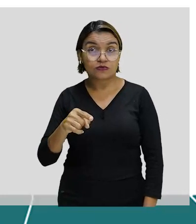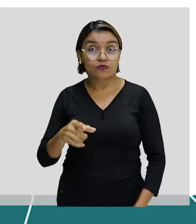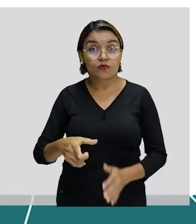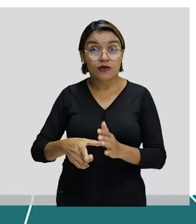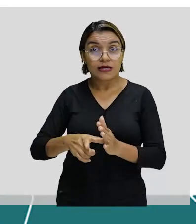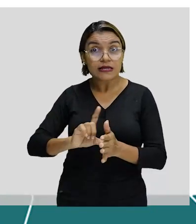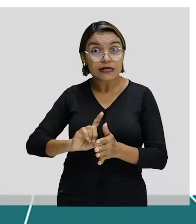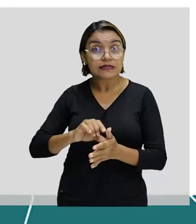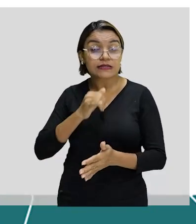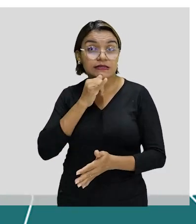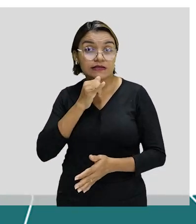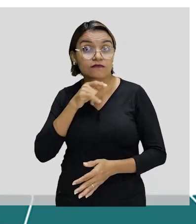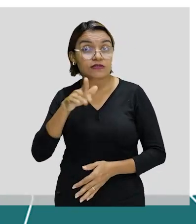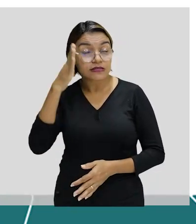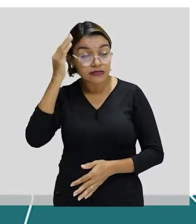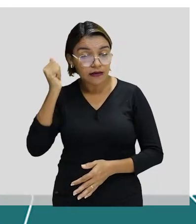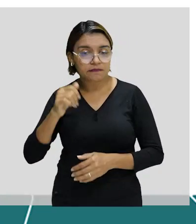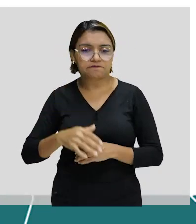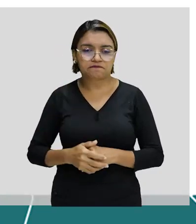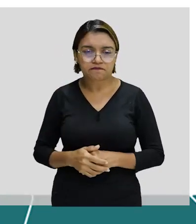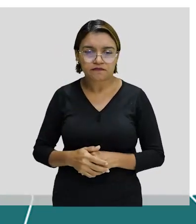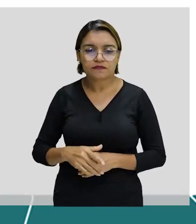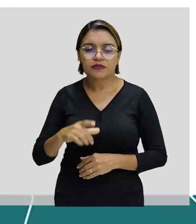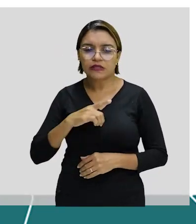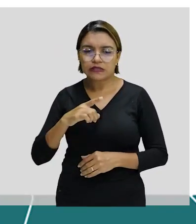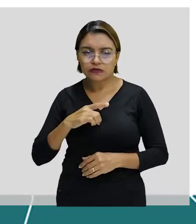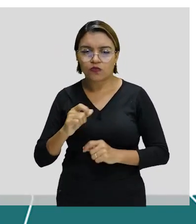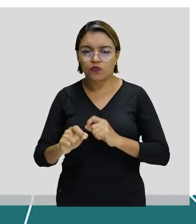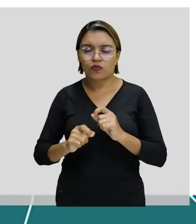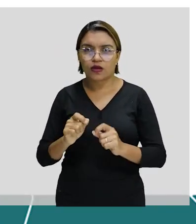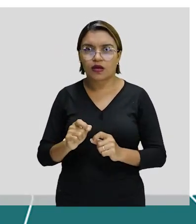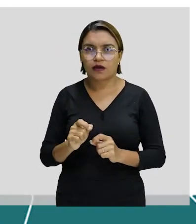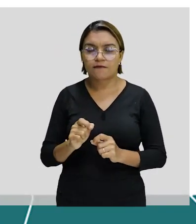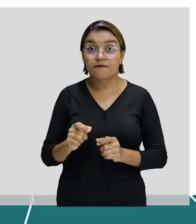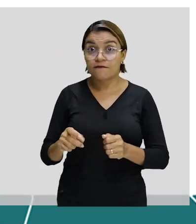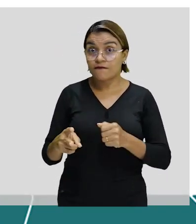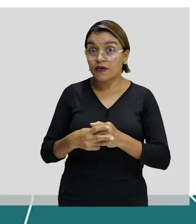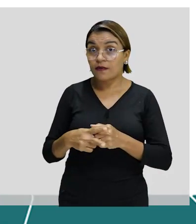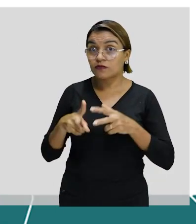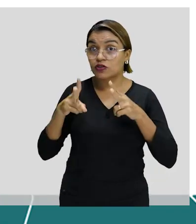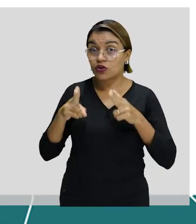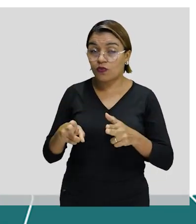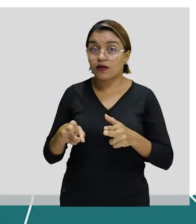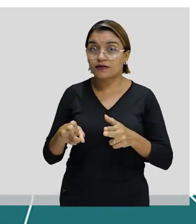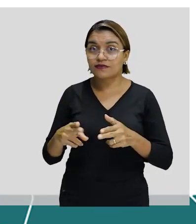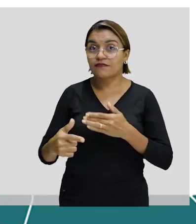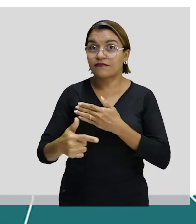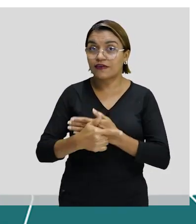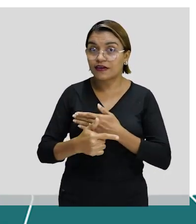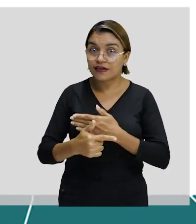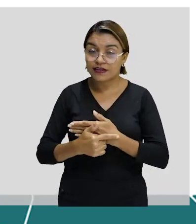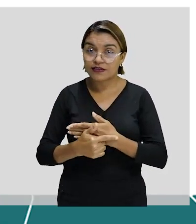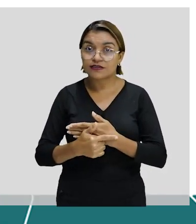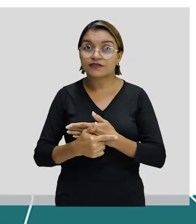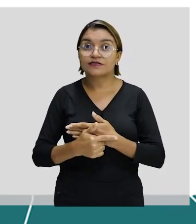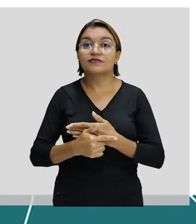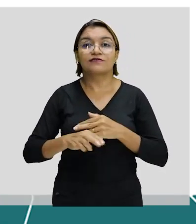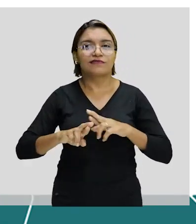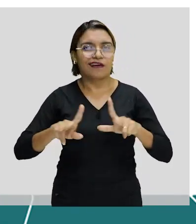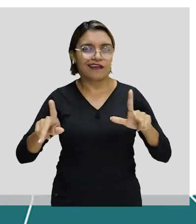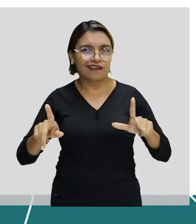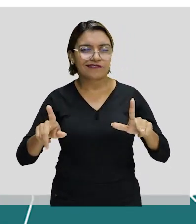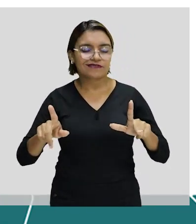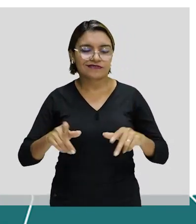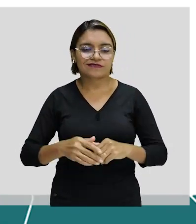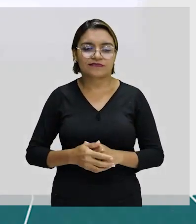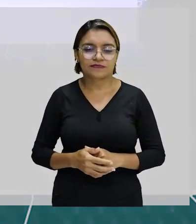Então, eu tenho had, que é aquele caso de dois verbos iguais fazendo funções e desempenhando conjugações